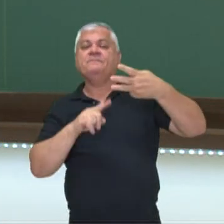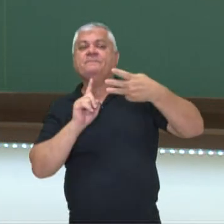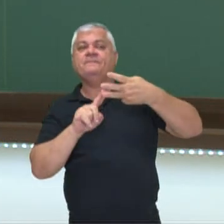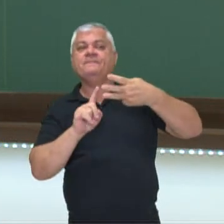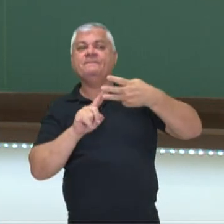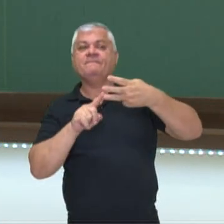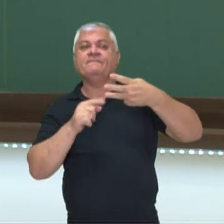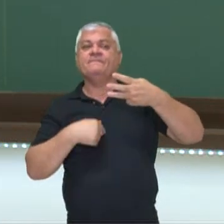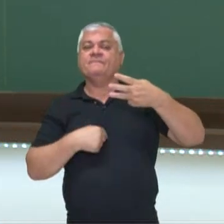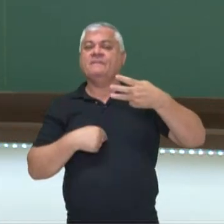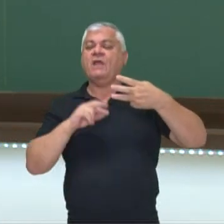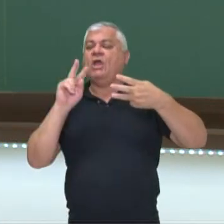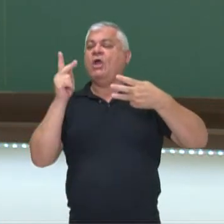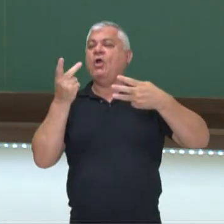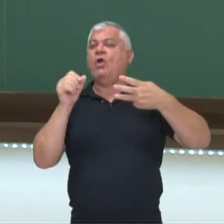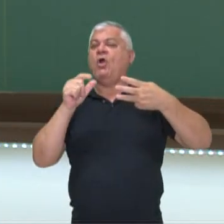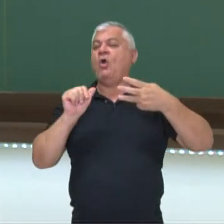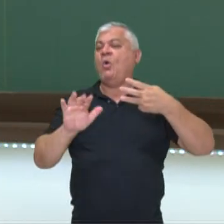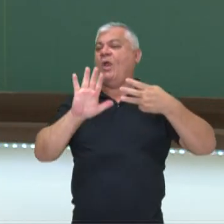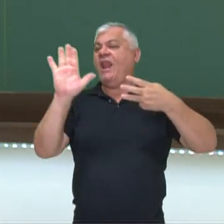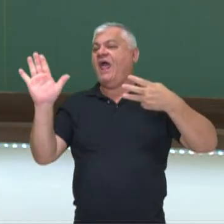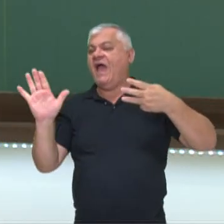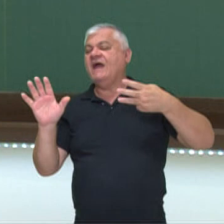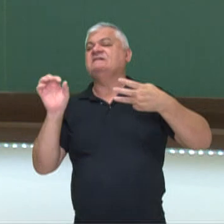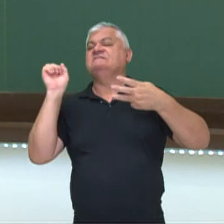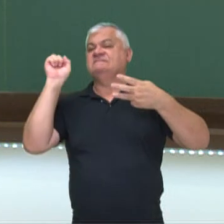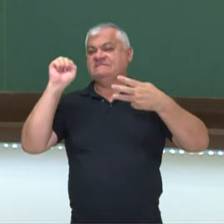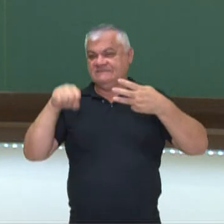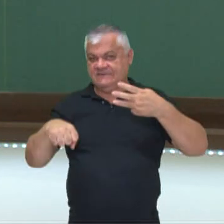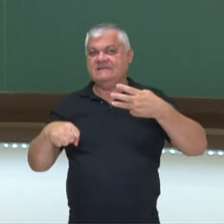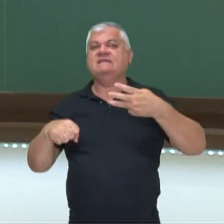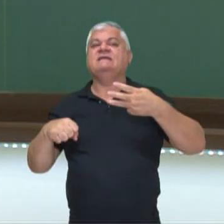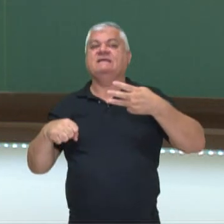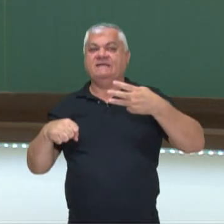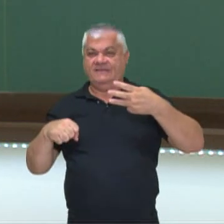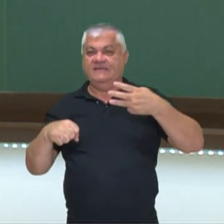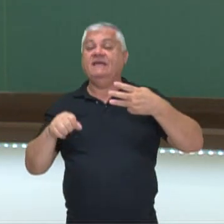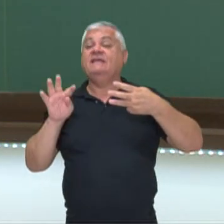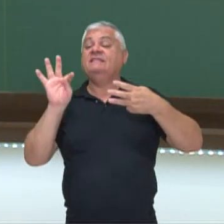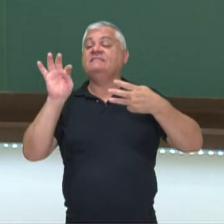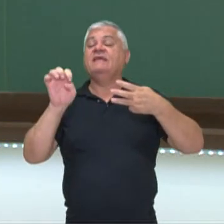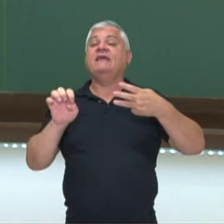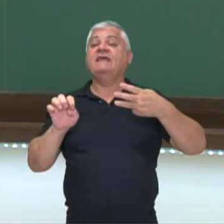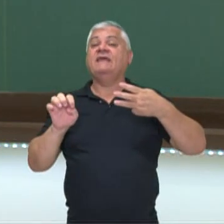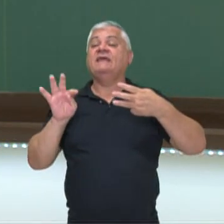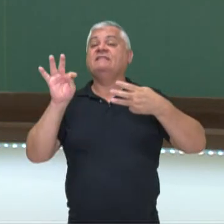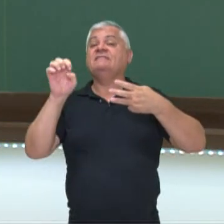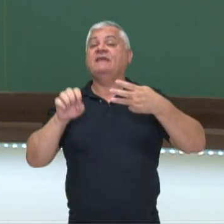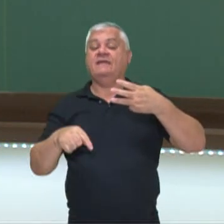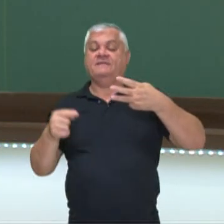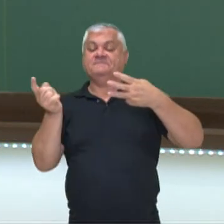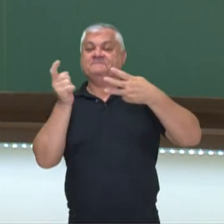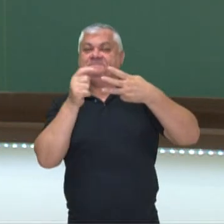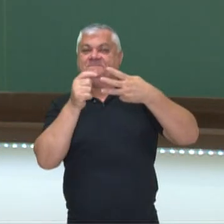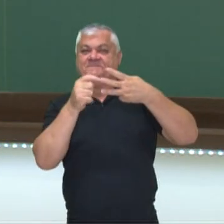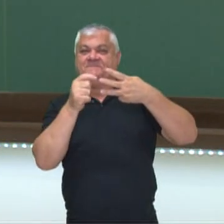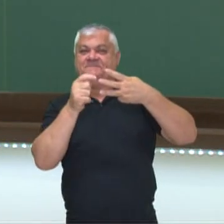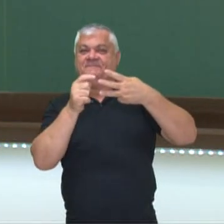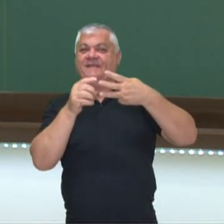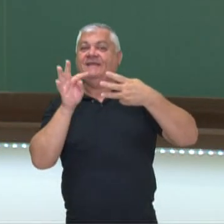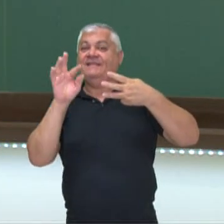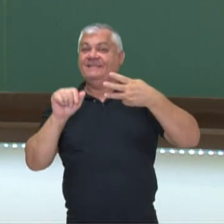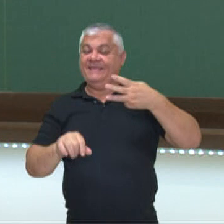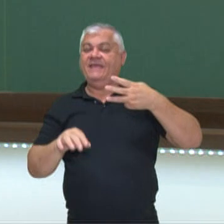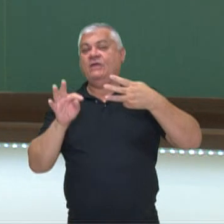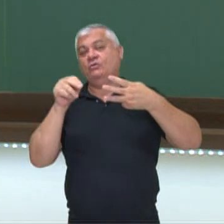Olá, Alonso, sí, claro, te lo envio. Alonso e te, aqui já está tratando com a segunda pessoa do singular, ou seja,